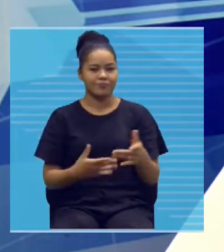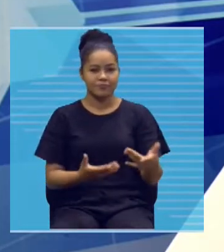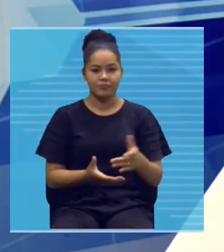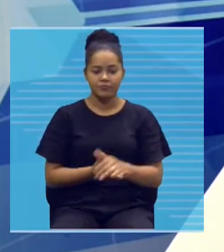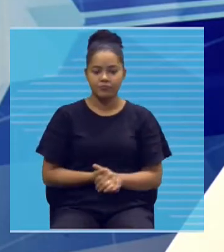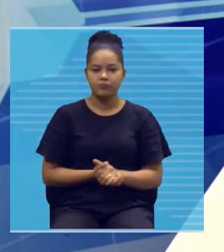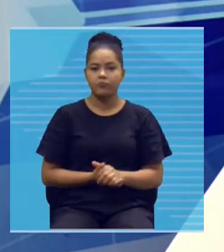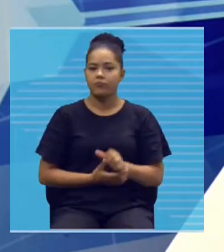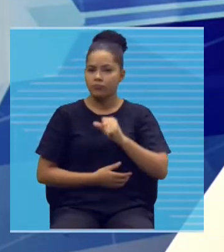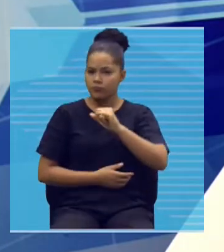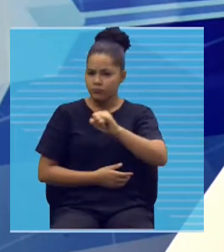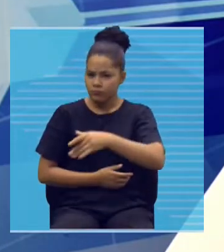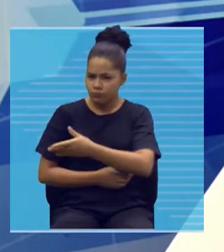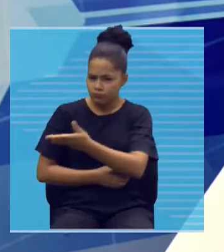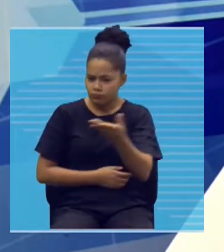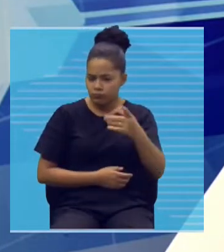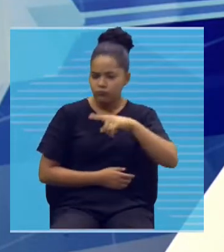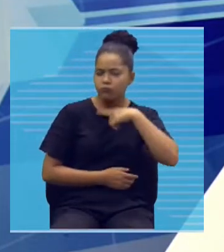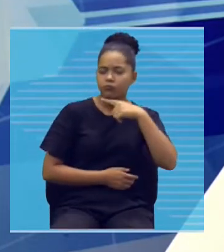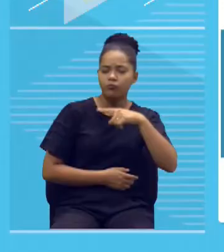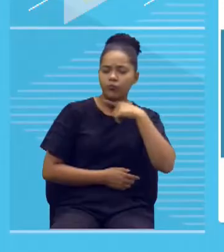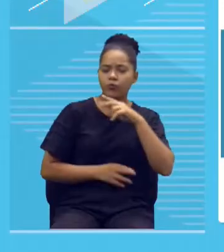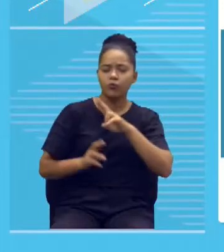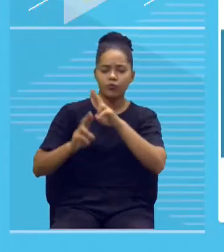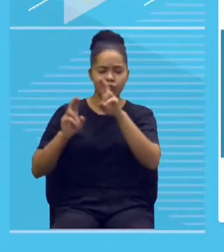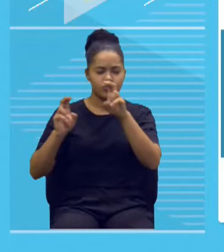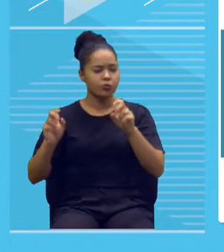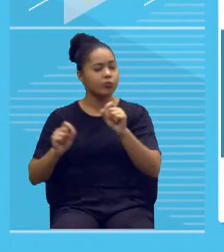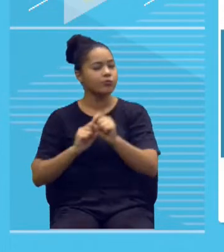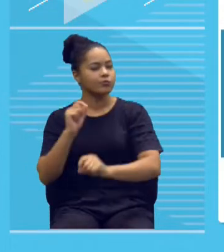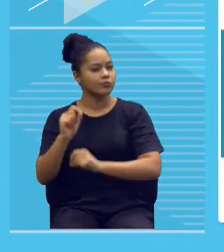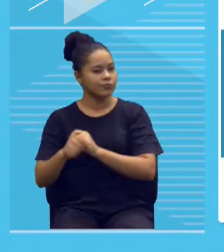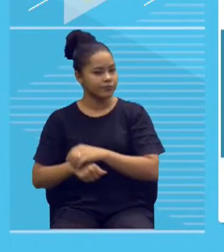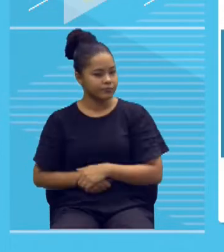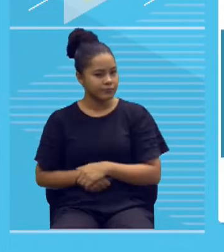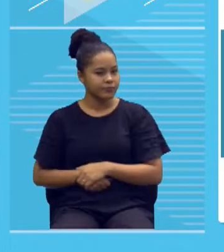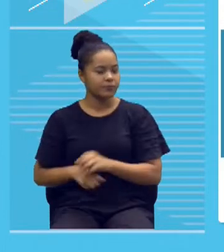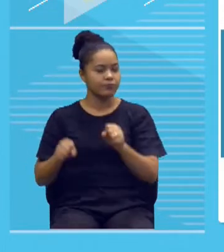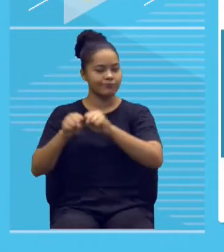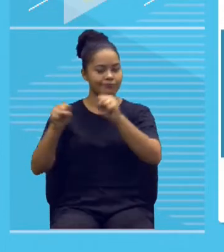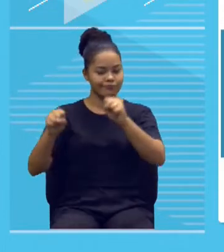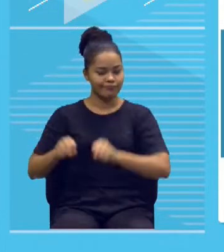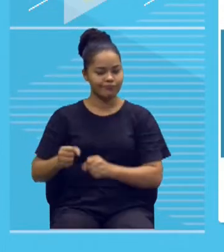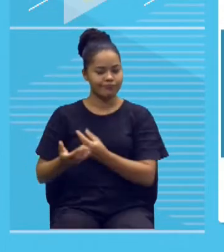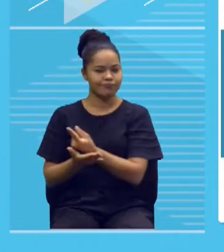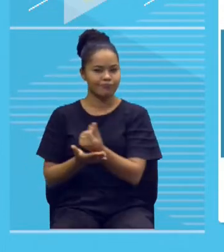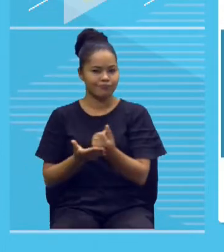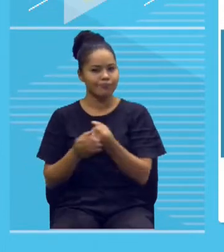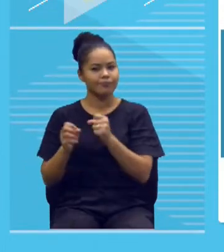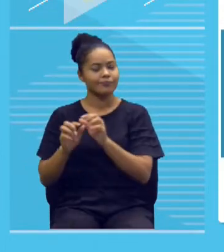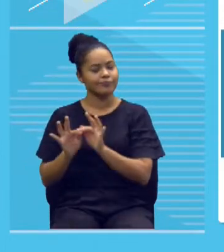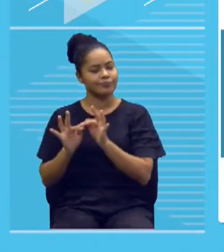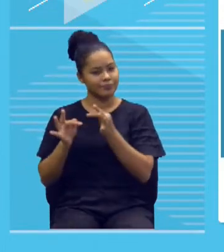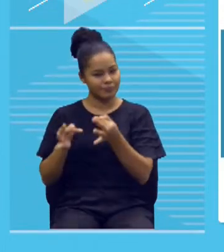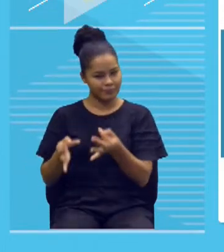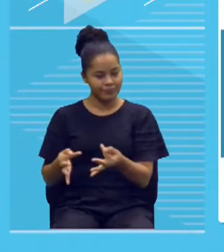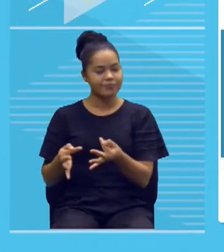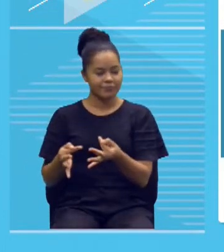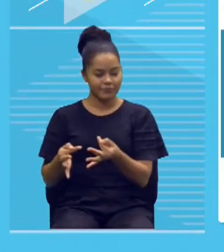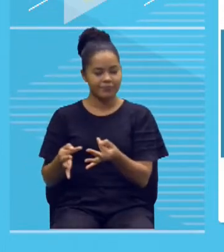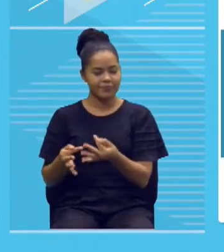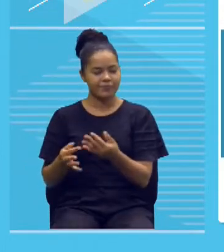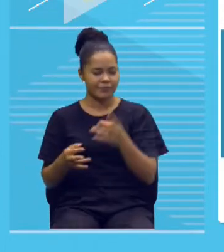alguma dúvida para o seu relacionado ao primeiro sistema de capitalização sistema de capitalização simples tô